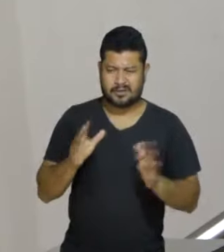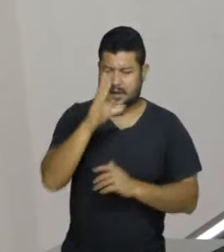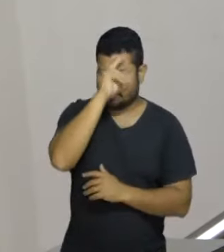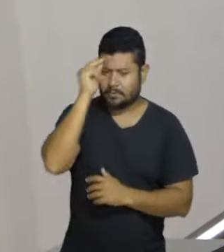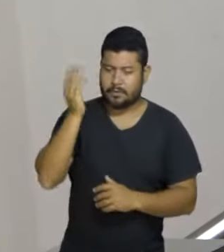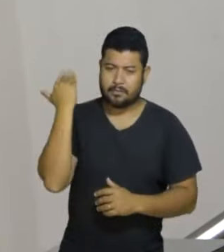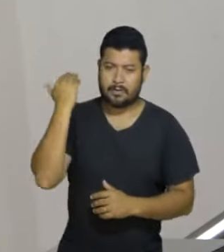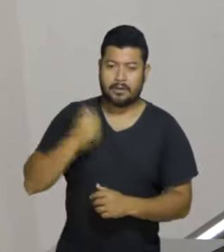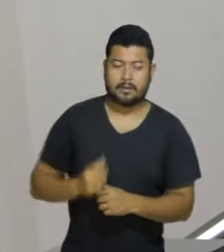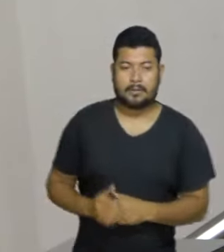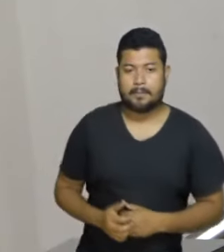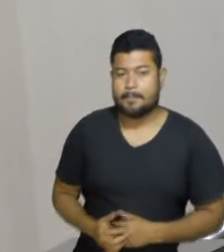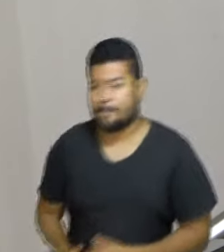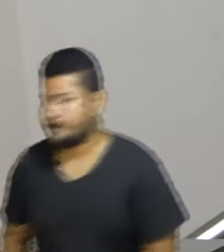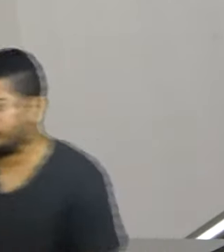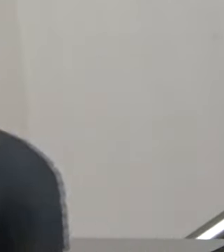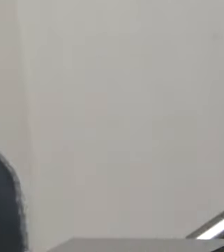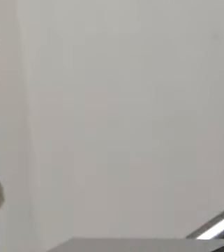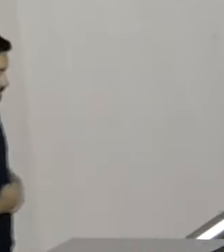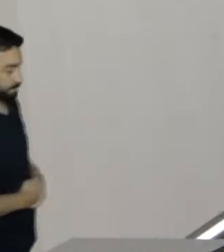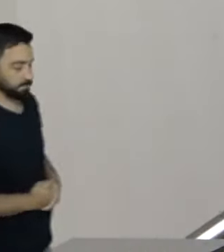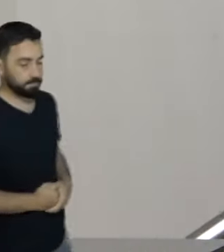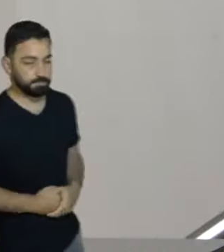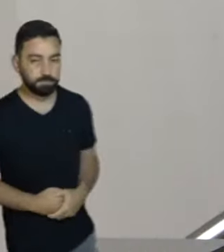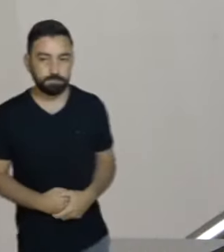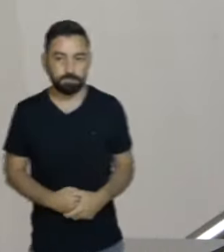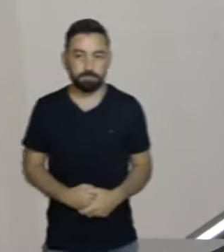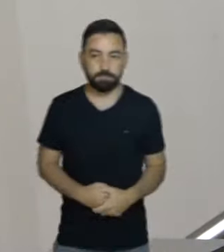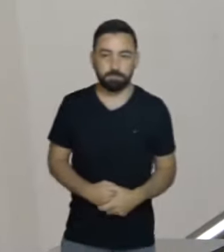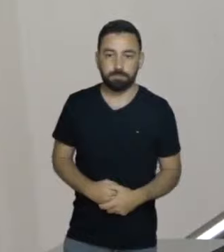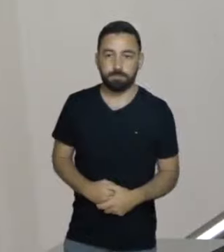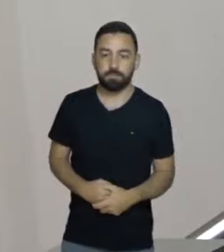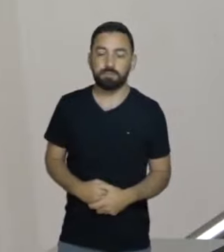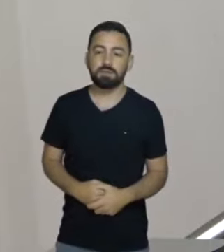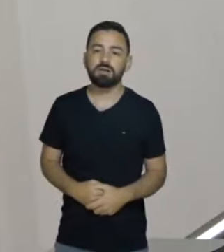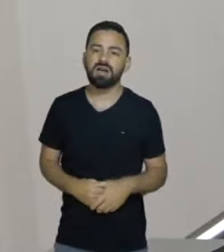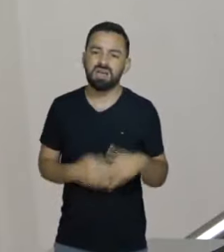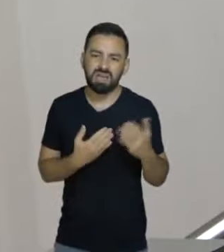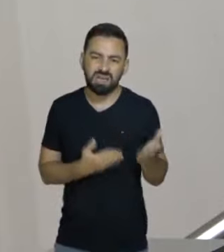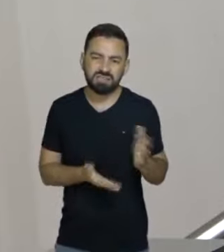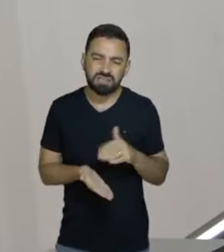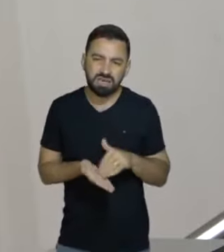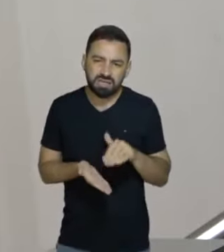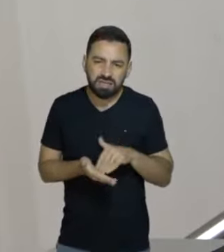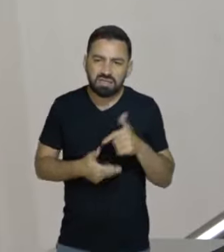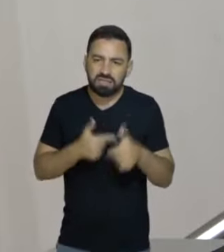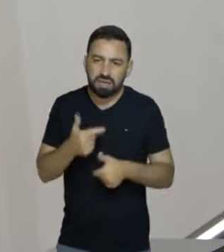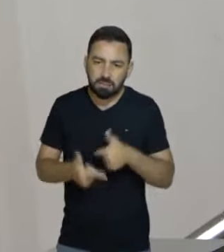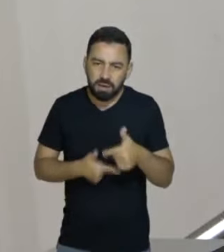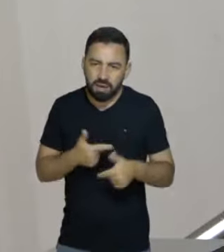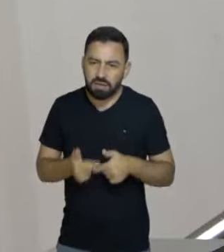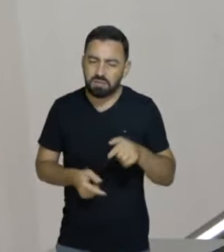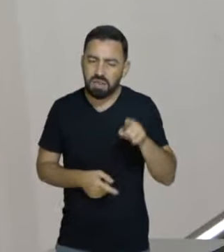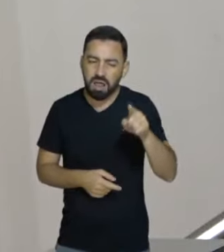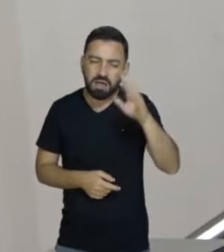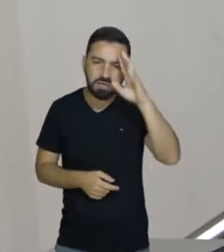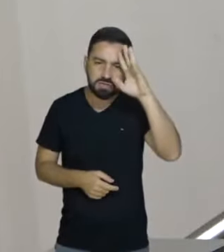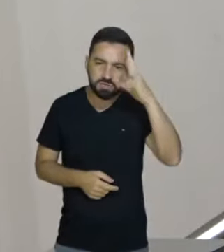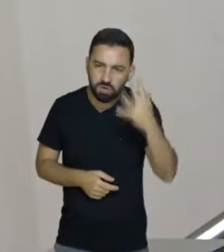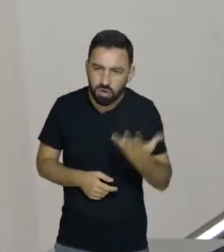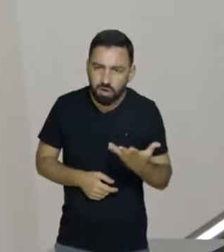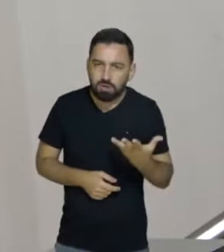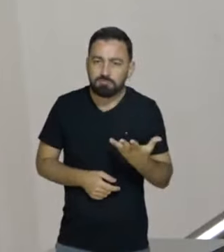foram prefeitos, que quando o secretário trabalha, que está na ponta, resolvendo, a